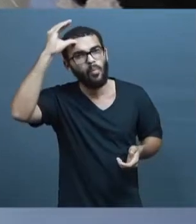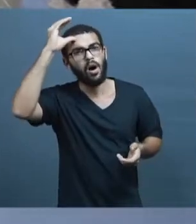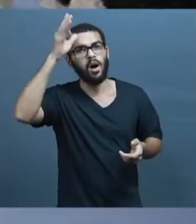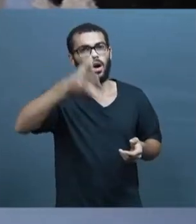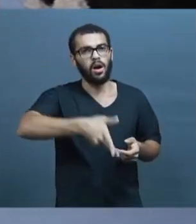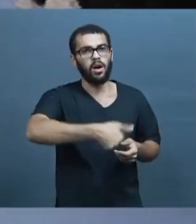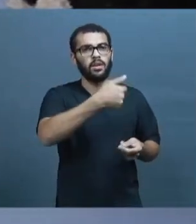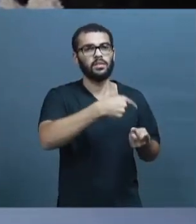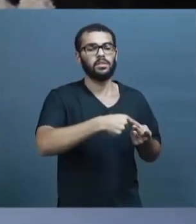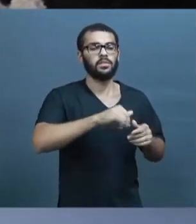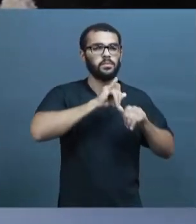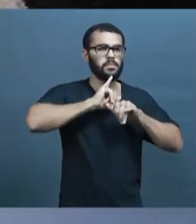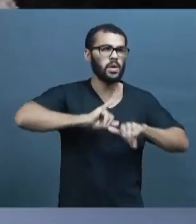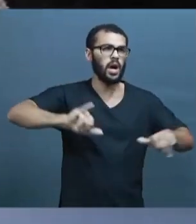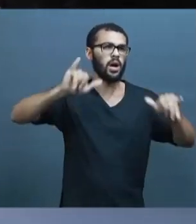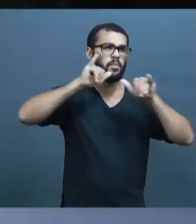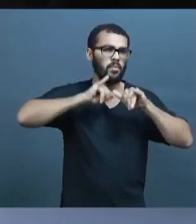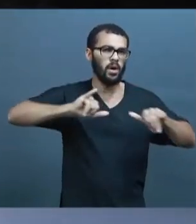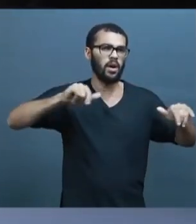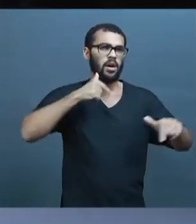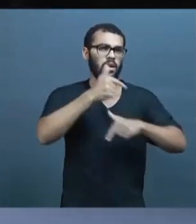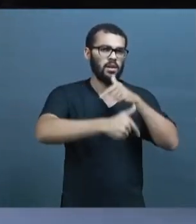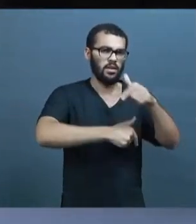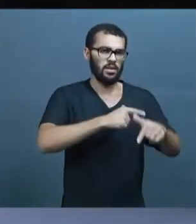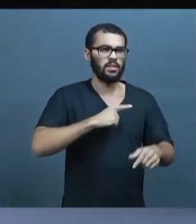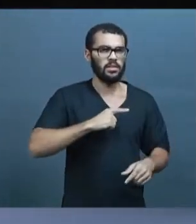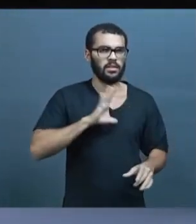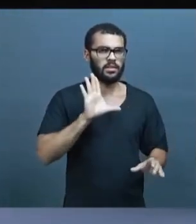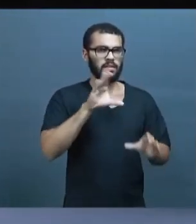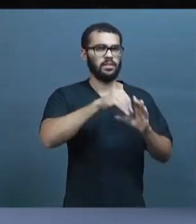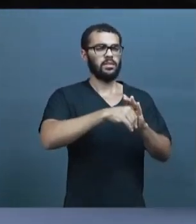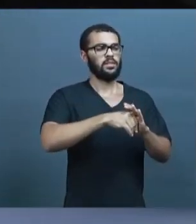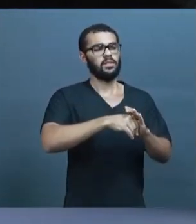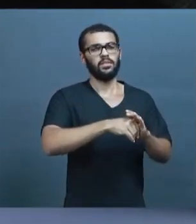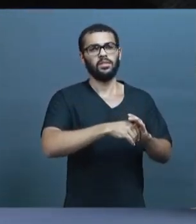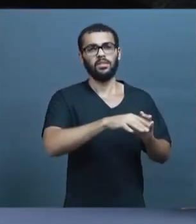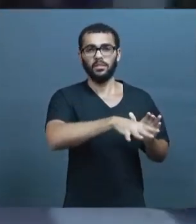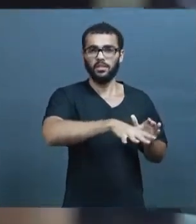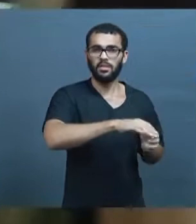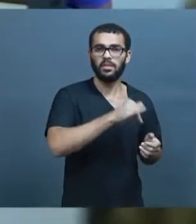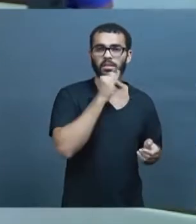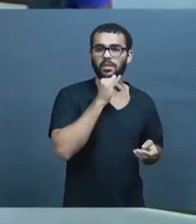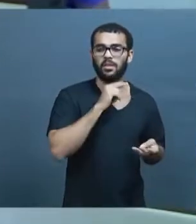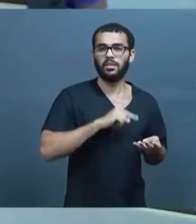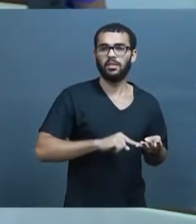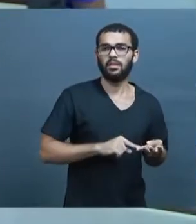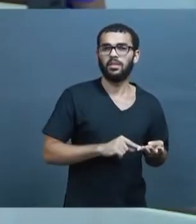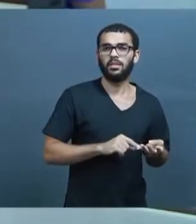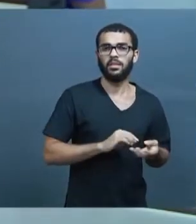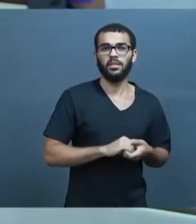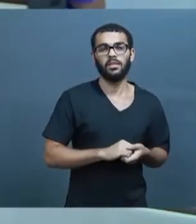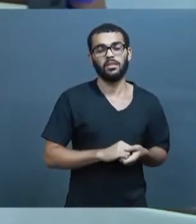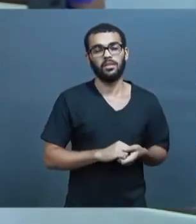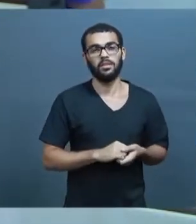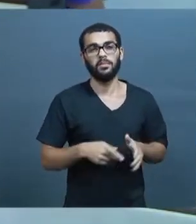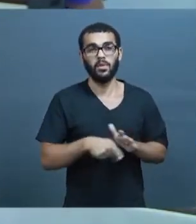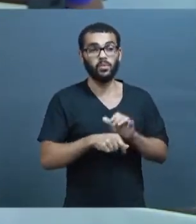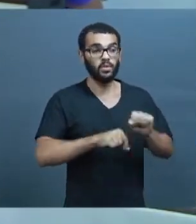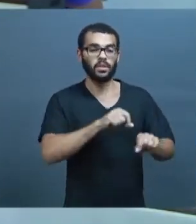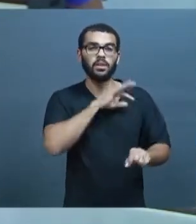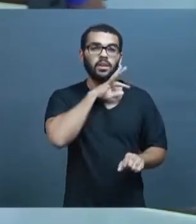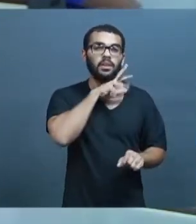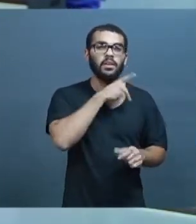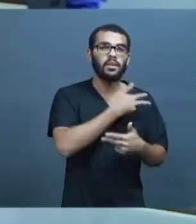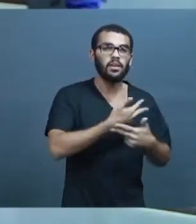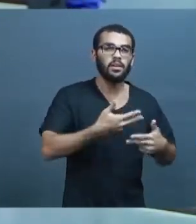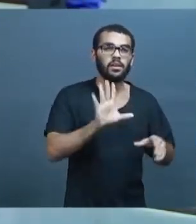o trabalho, né, que é feito dentro das instituições em termos de biotério, criação de animais, ciência de animais de laboratório, tudo